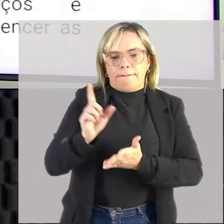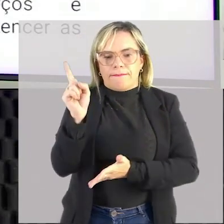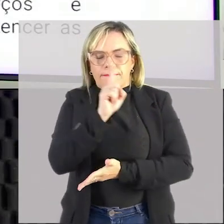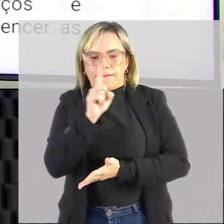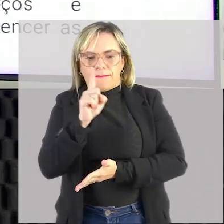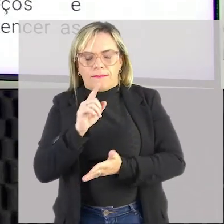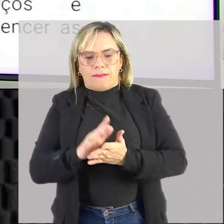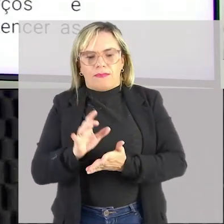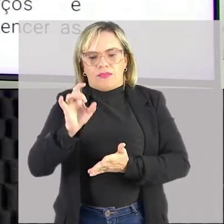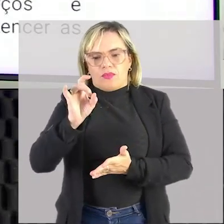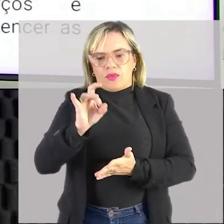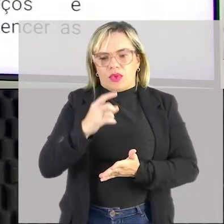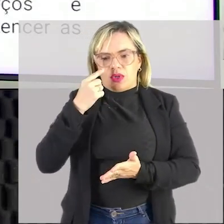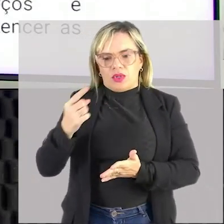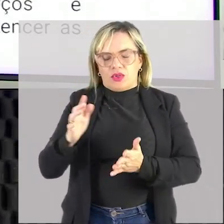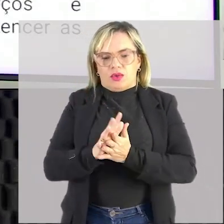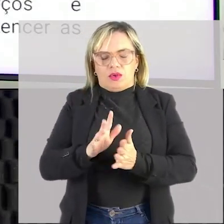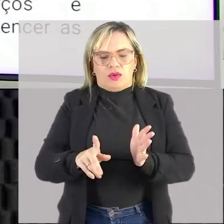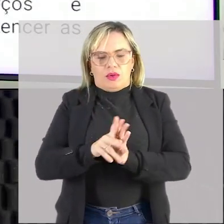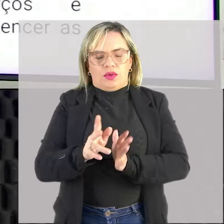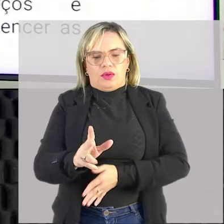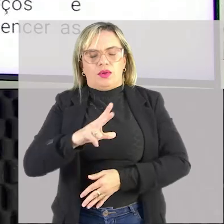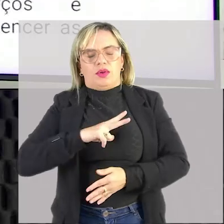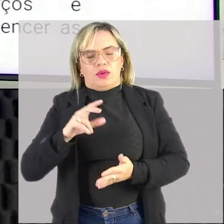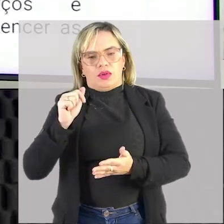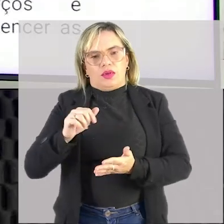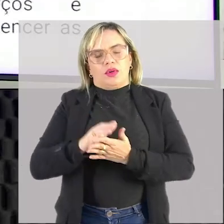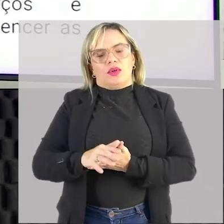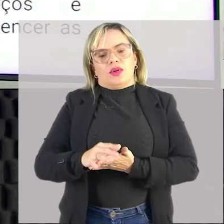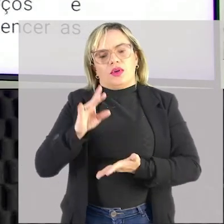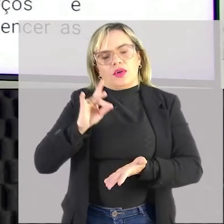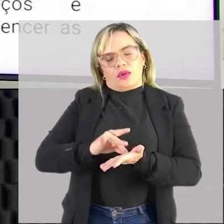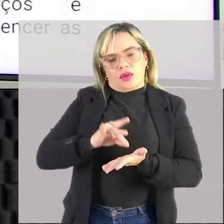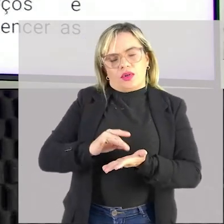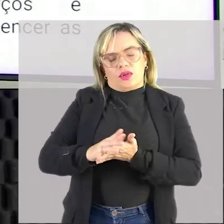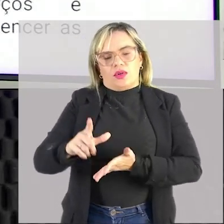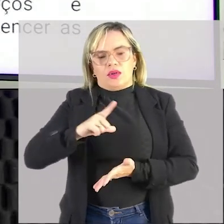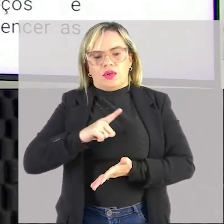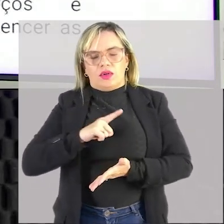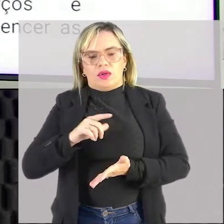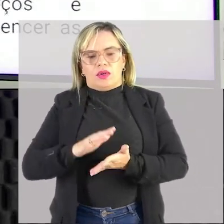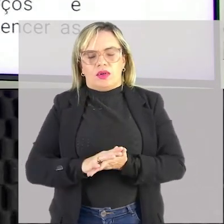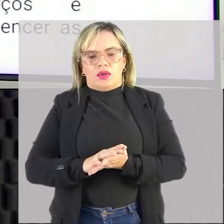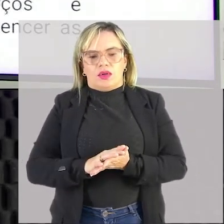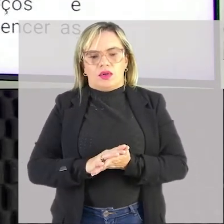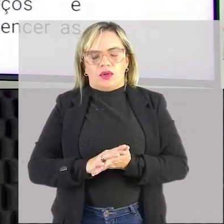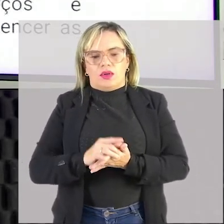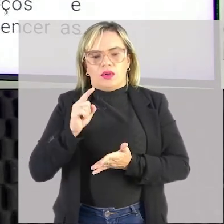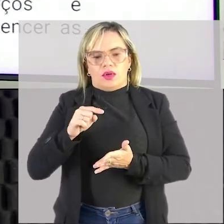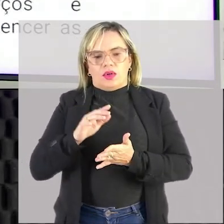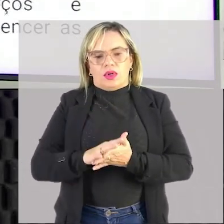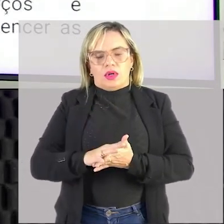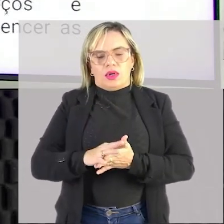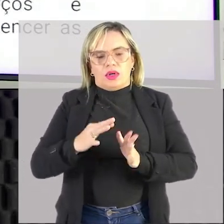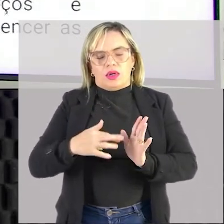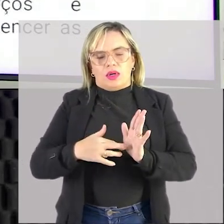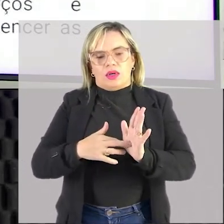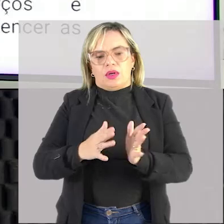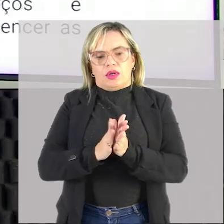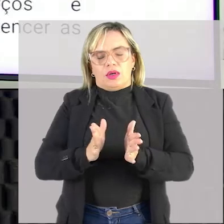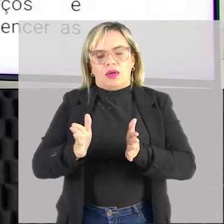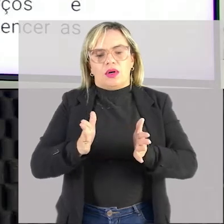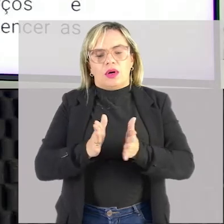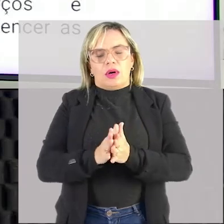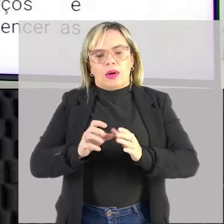foi somente na iniciativa privada, né? Ele, de fato, ele tende a ter a mão aí realmente no período colonial do